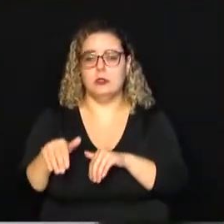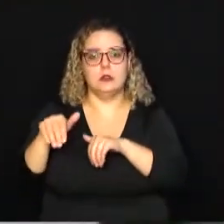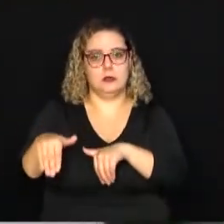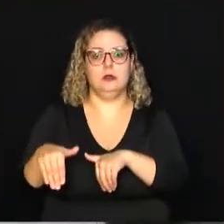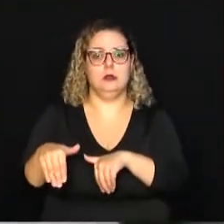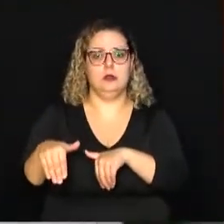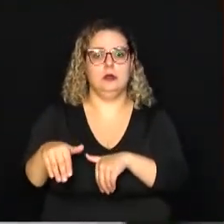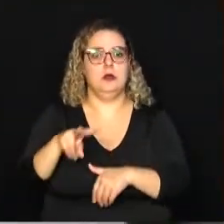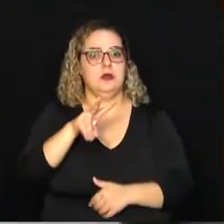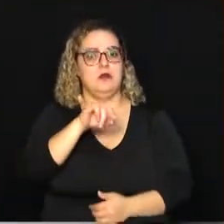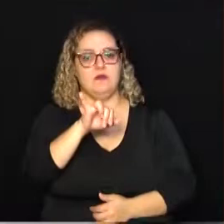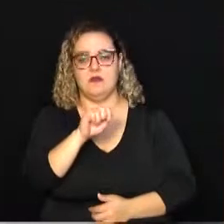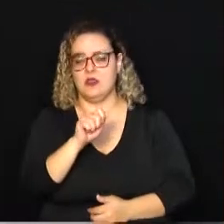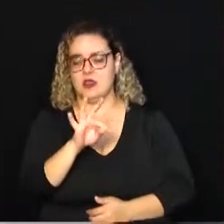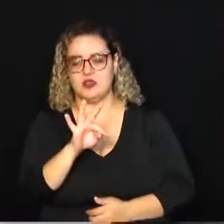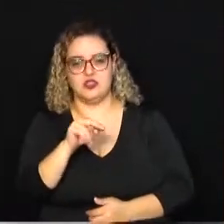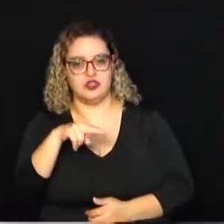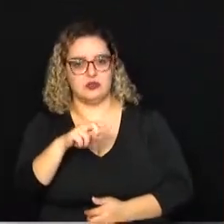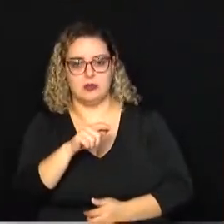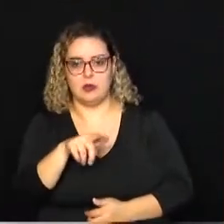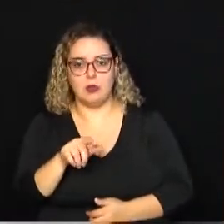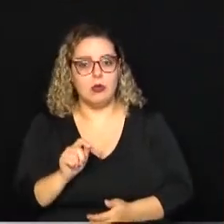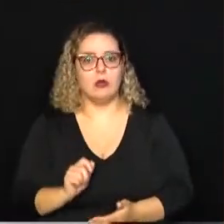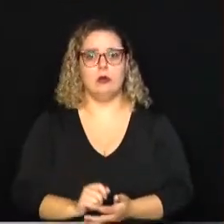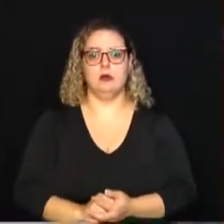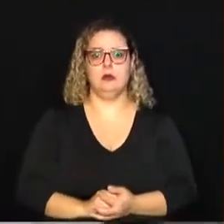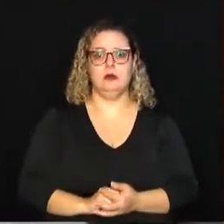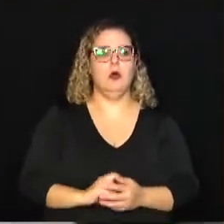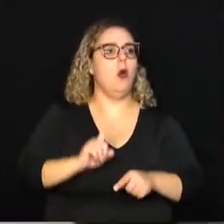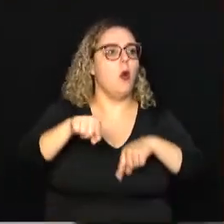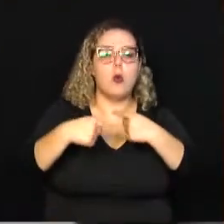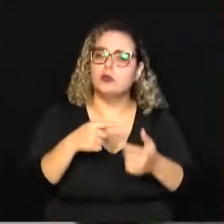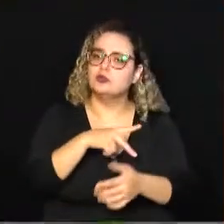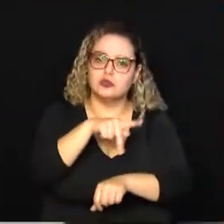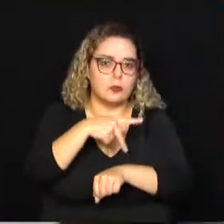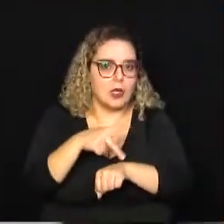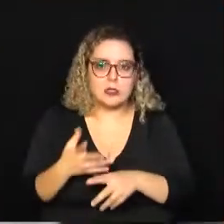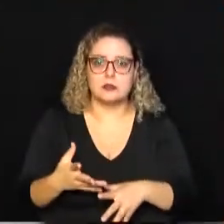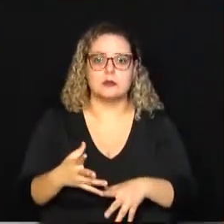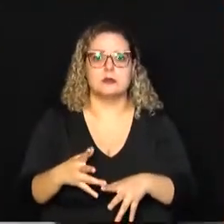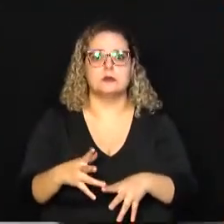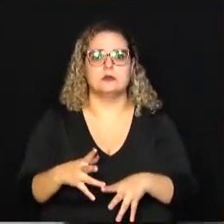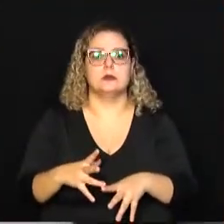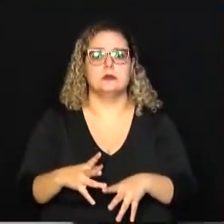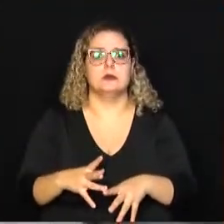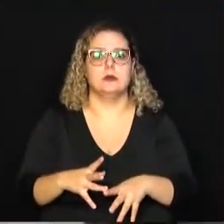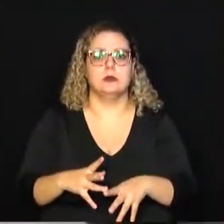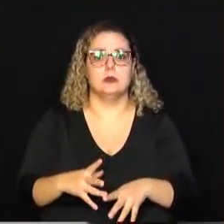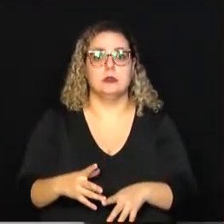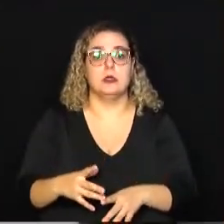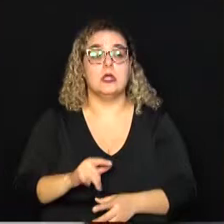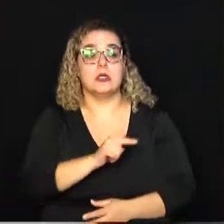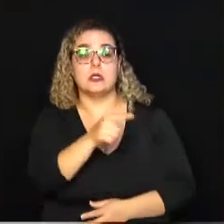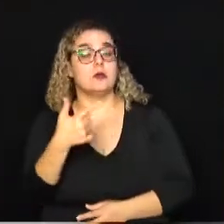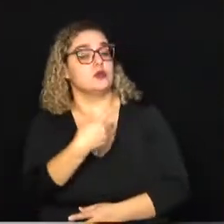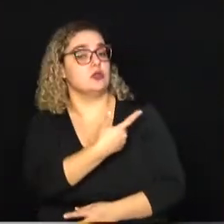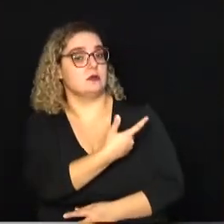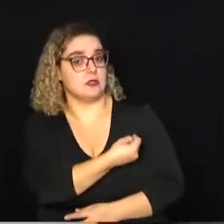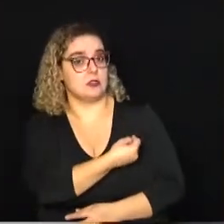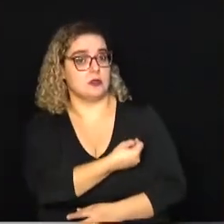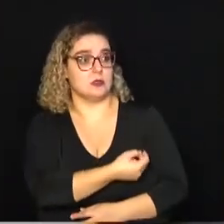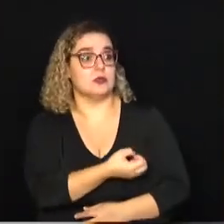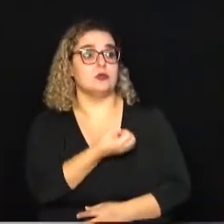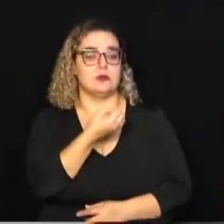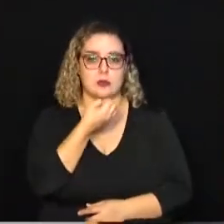Vietnã, nos lugares do mundo onde essas coisas foram adotadas, né, as medidas de proteção sem vacina foram bem sucedidas,